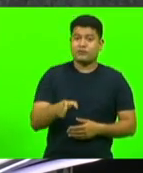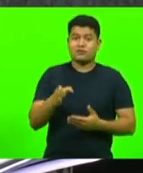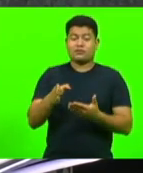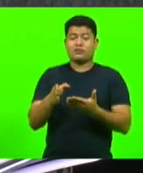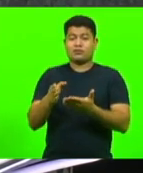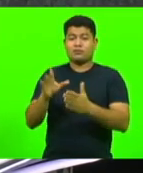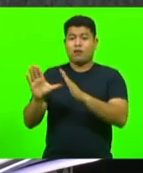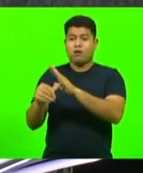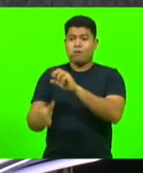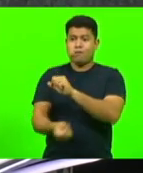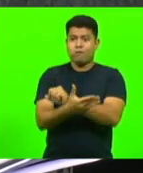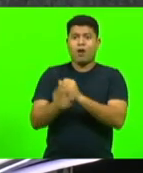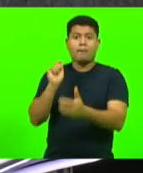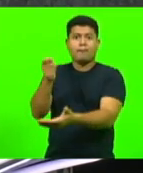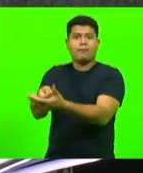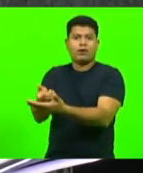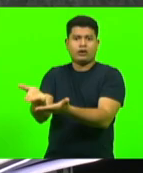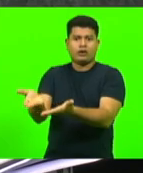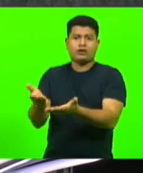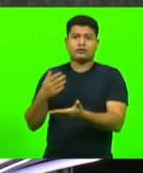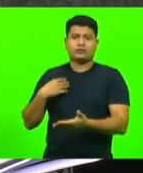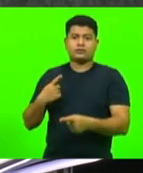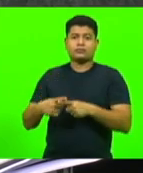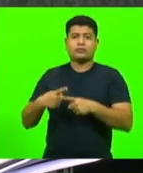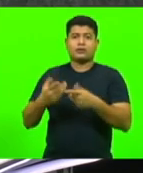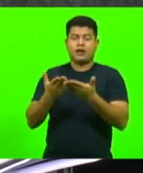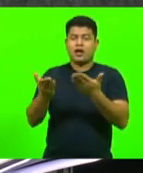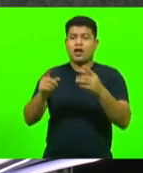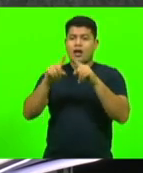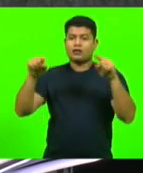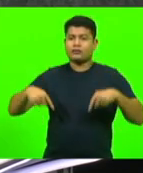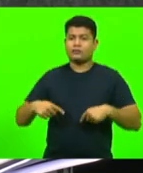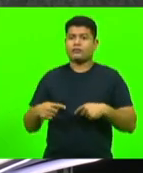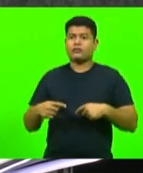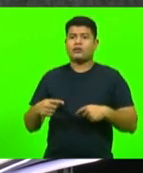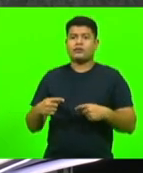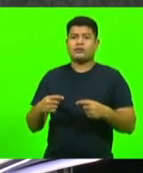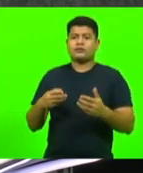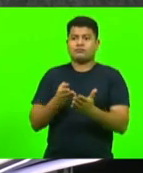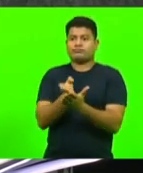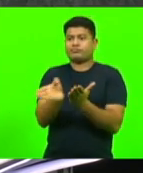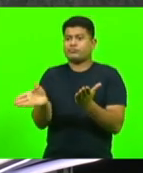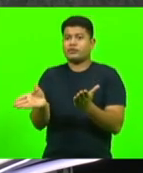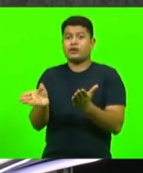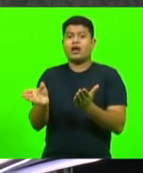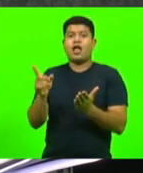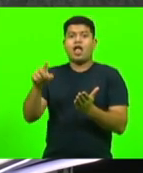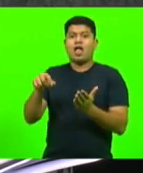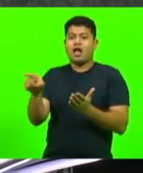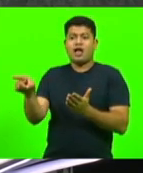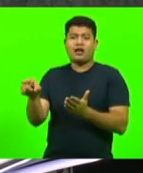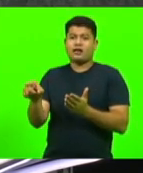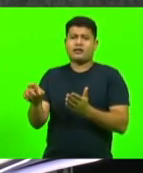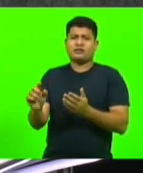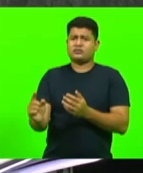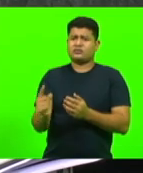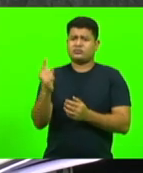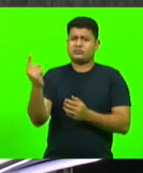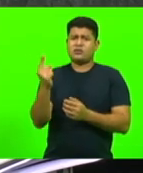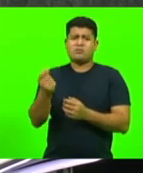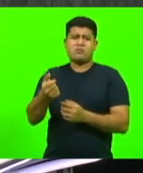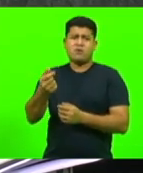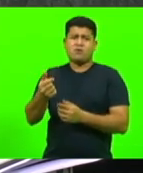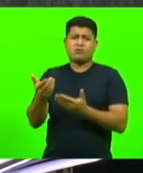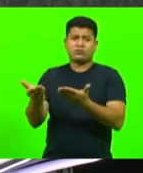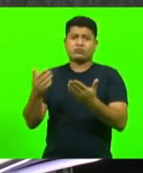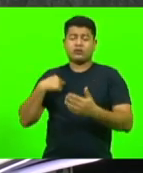o servidor que se desvia é exceção EA exceção a gente trata como exceção eu sou de uma instituição chamada a